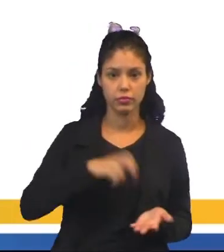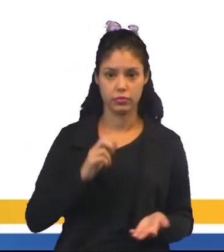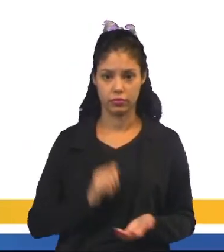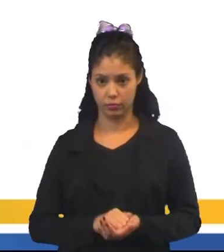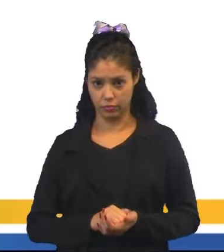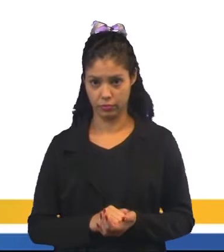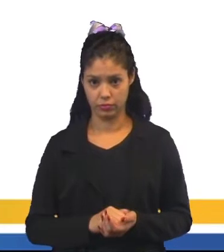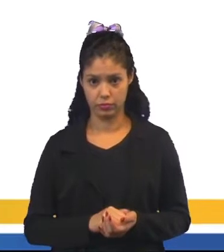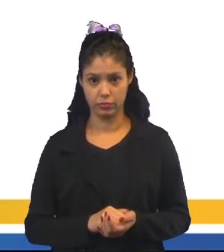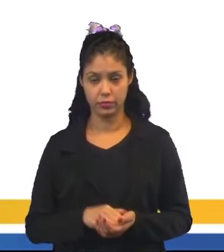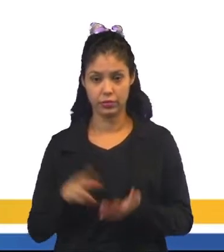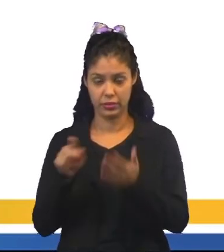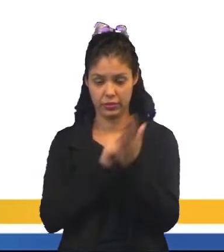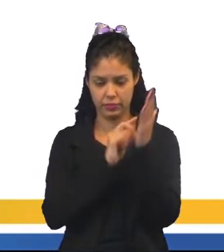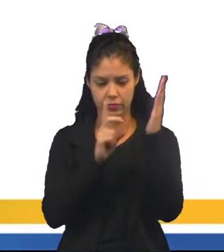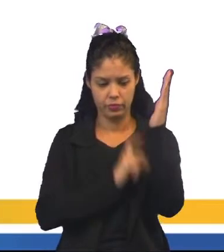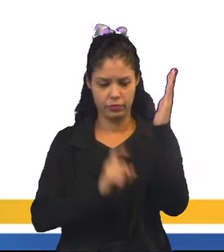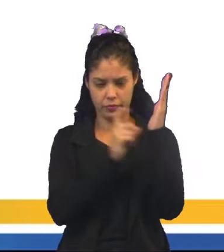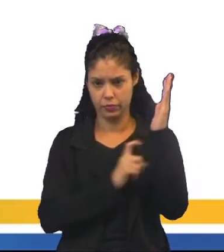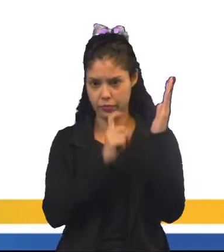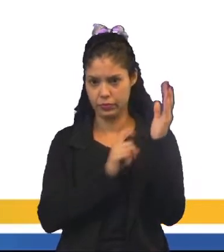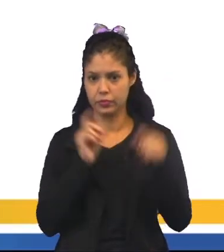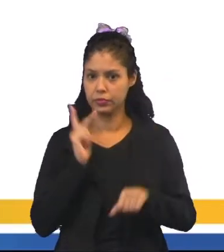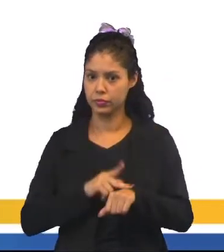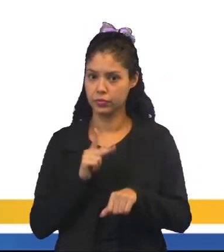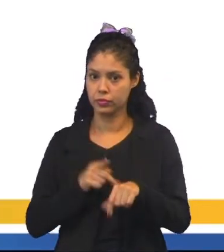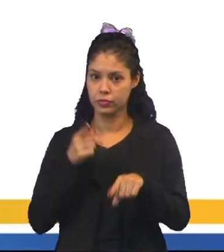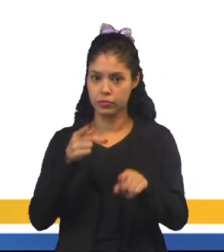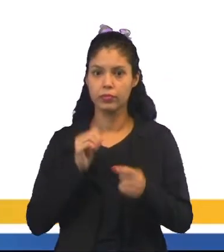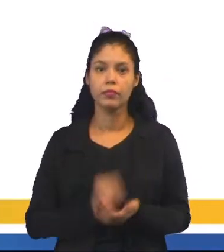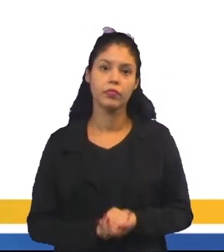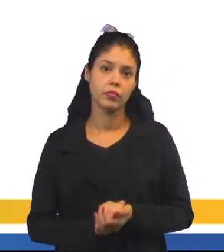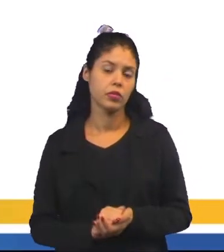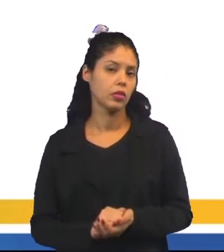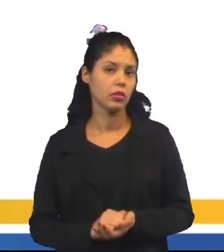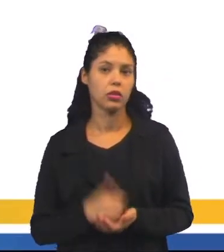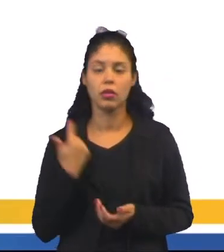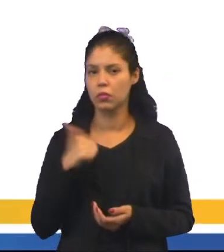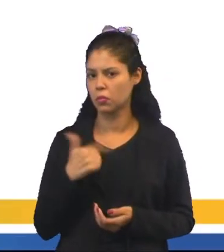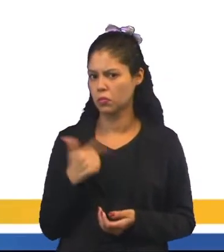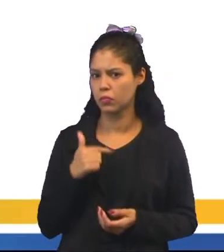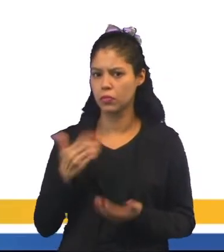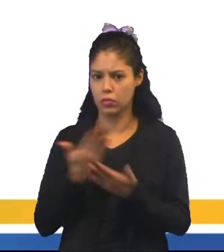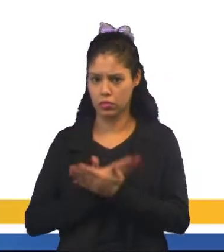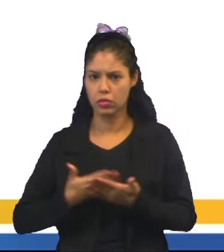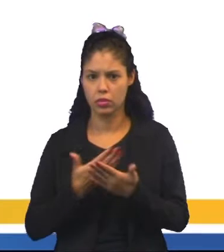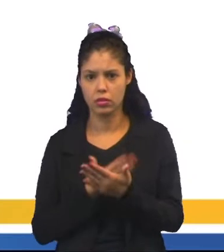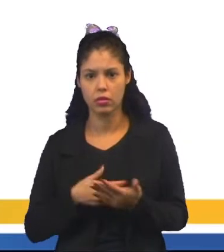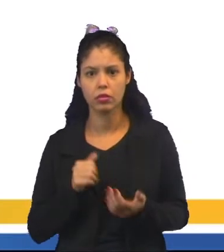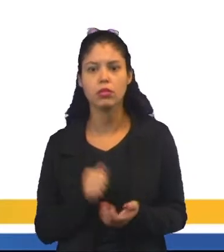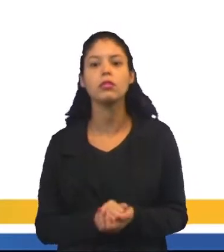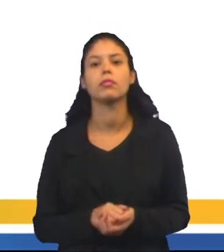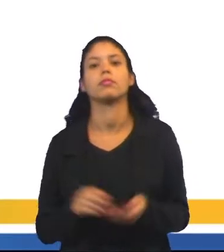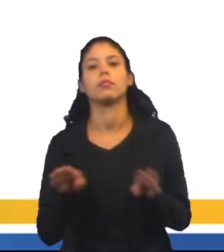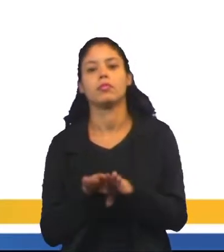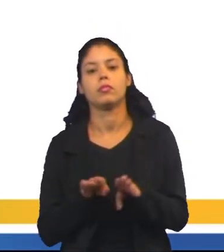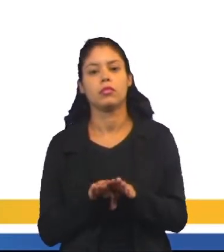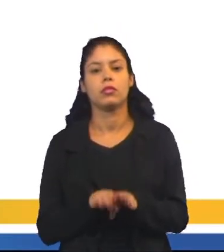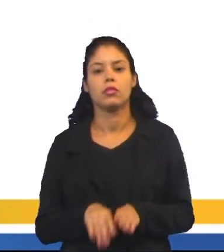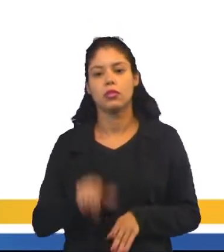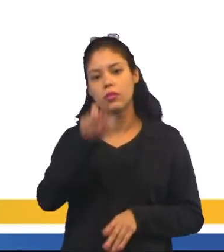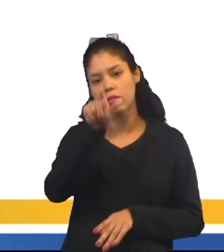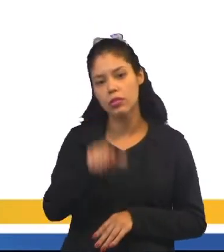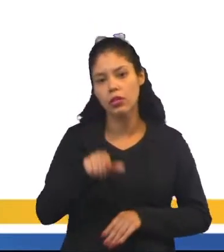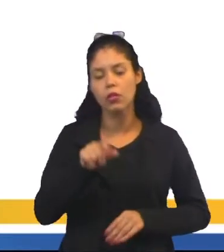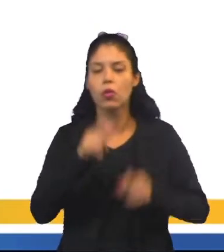que era um patrimônio já está pichado. A destruição não foi exatamente pela prática, mas não teve aquele devido cuidado, patrimônio. E aí um espaço no meio, que